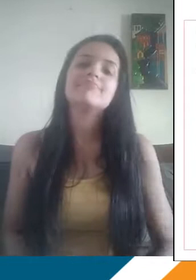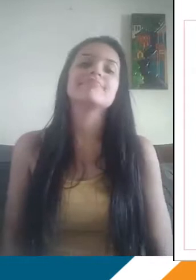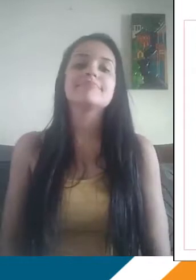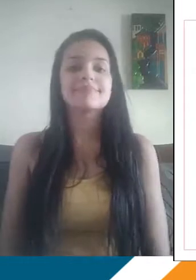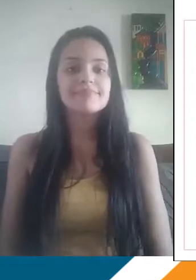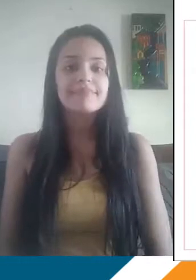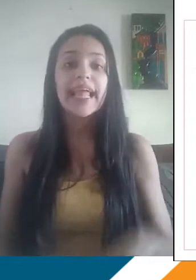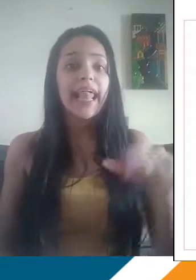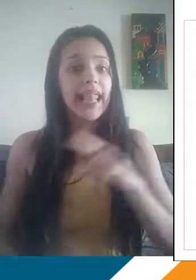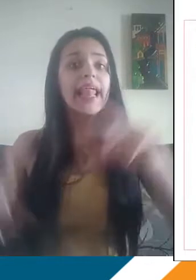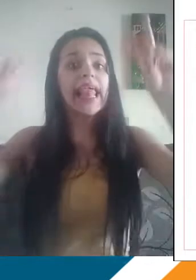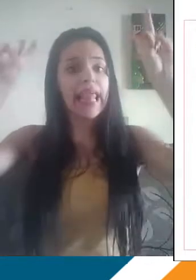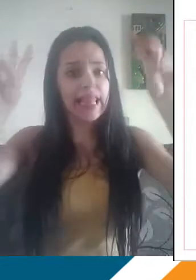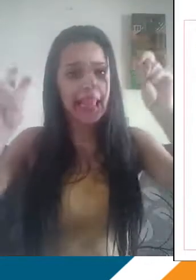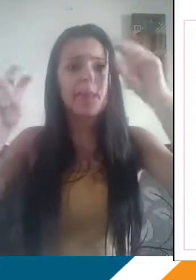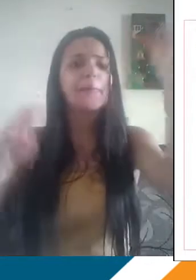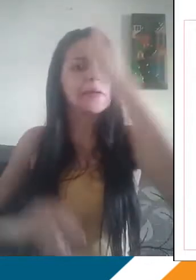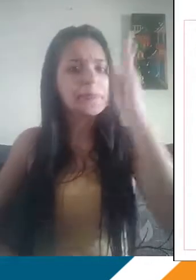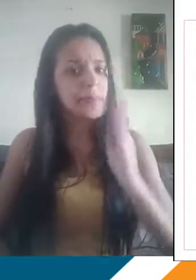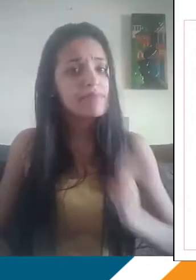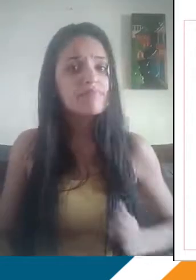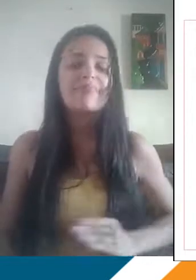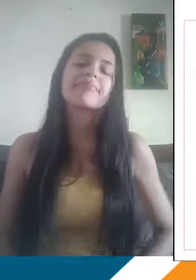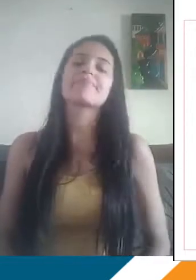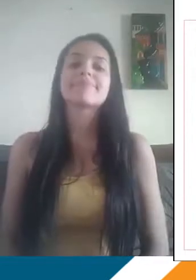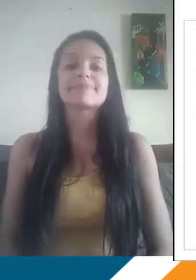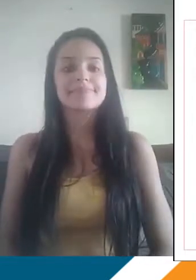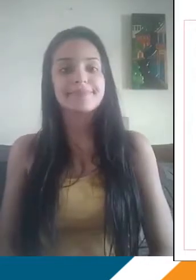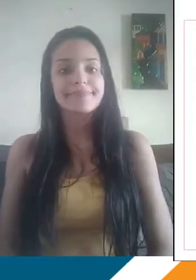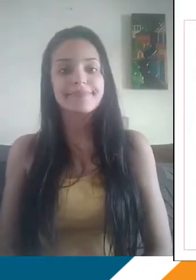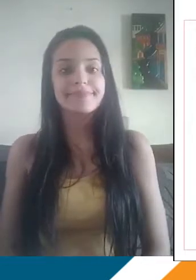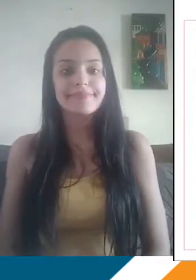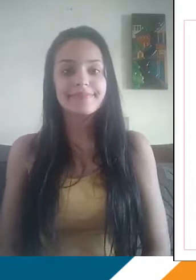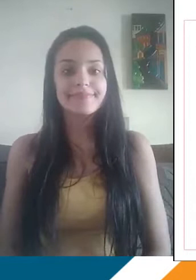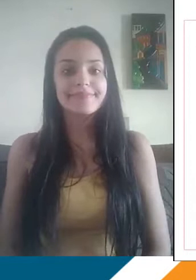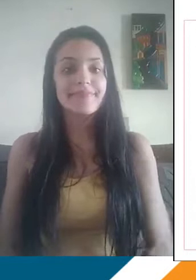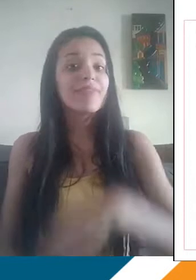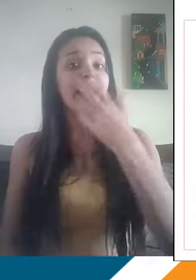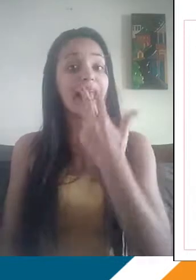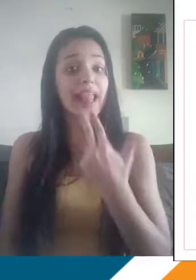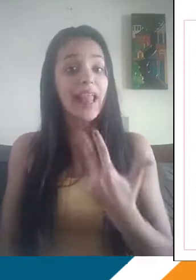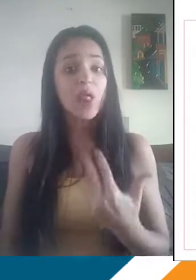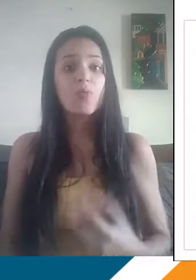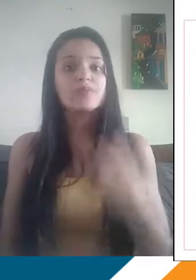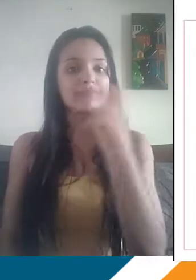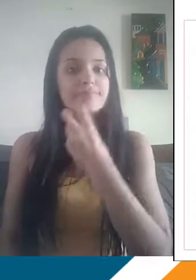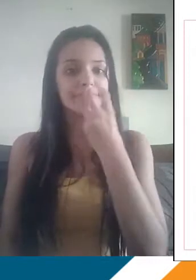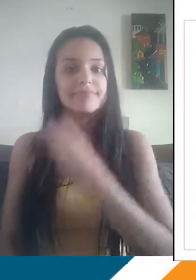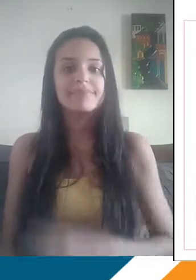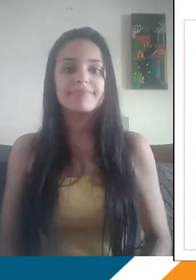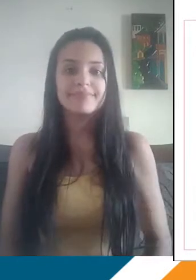nacionalista e cotidiana, representada também pela utilização de uma linguagem oral, mais